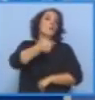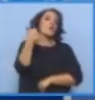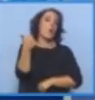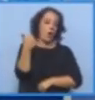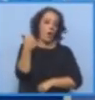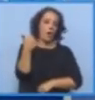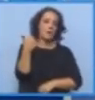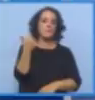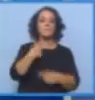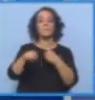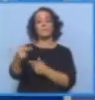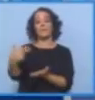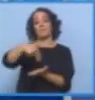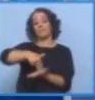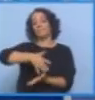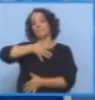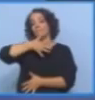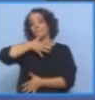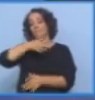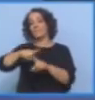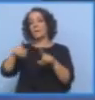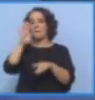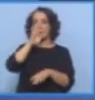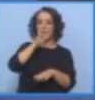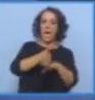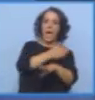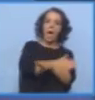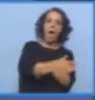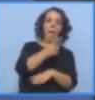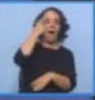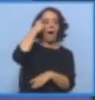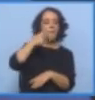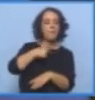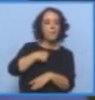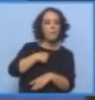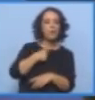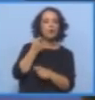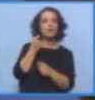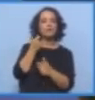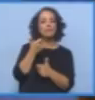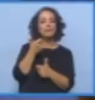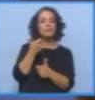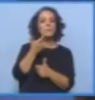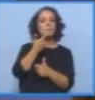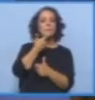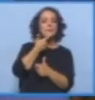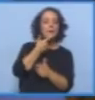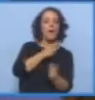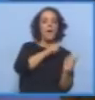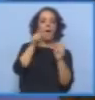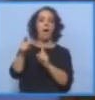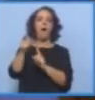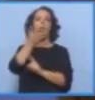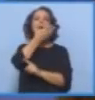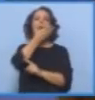caráter performativo, é um facto, mas se já for com alguma predisposição, alguma abertura para o texto, será mais fácil